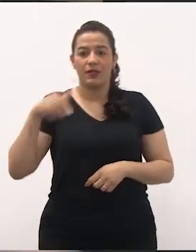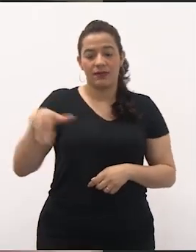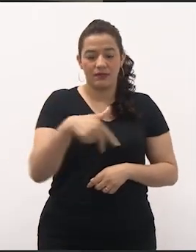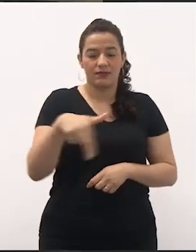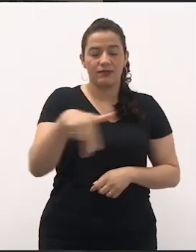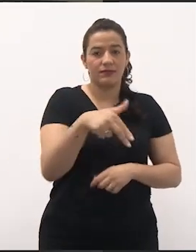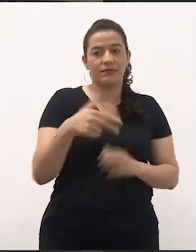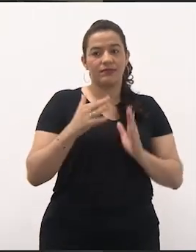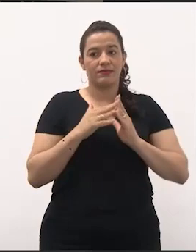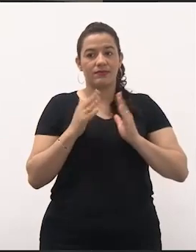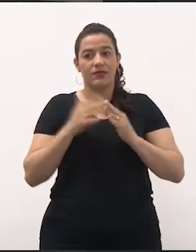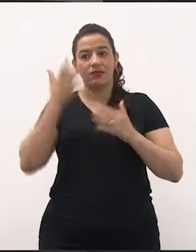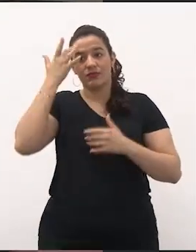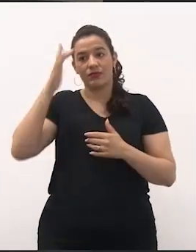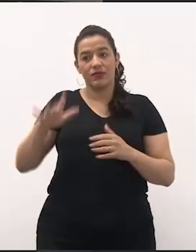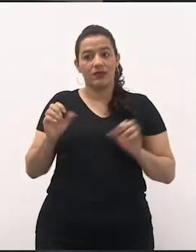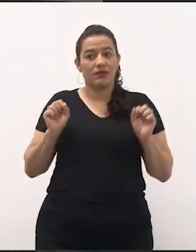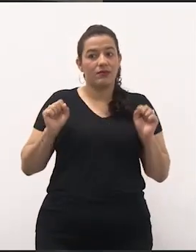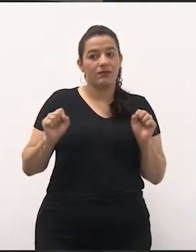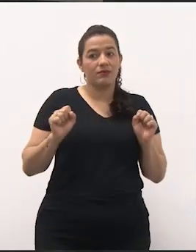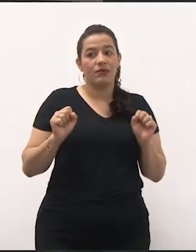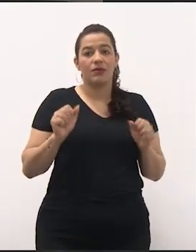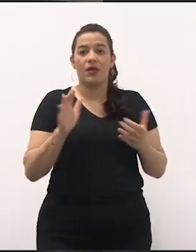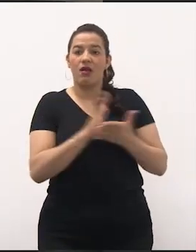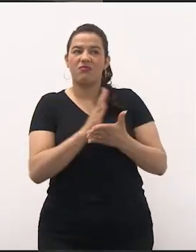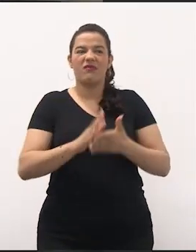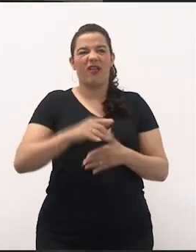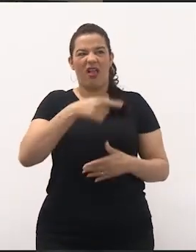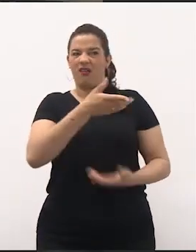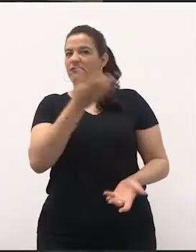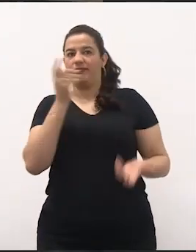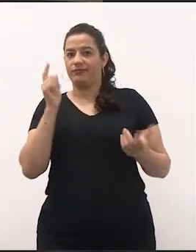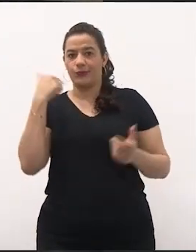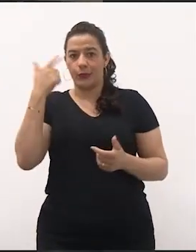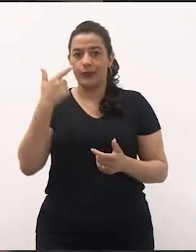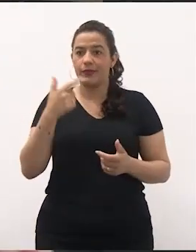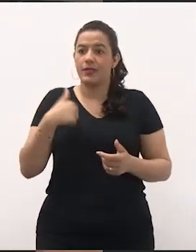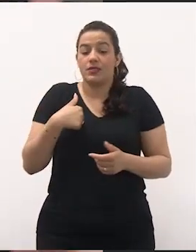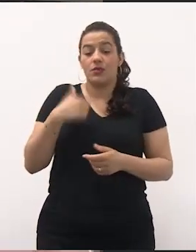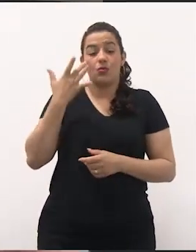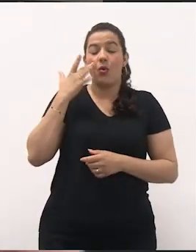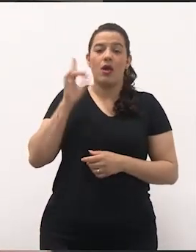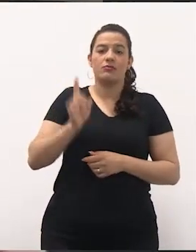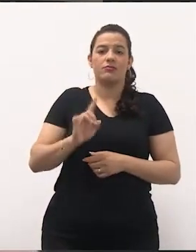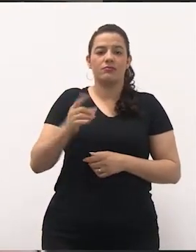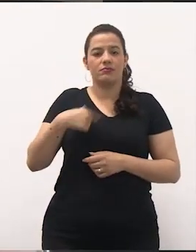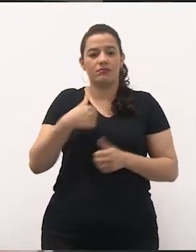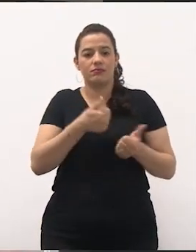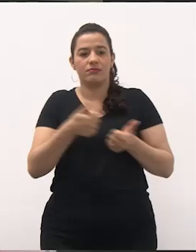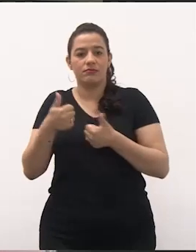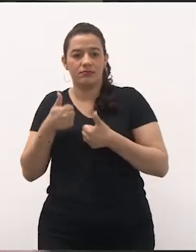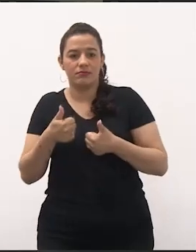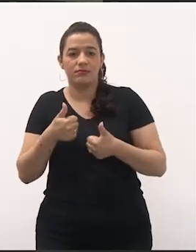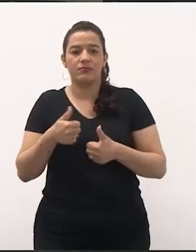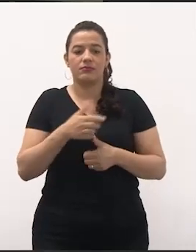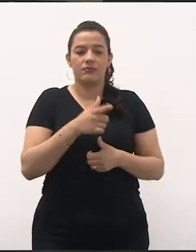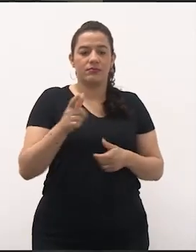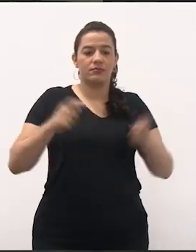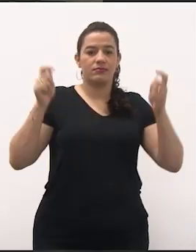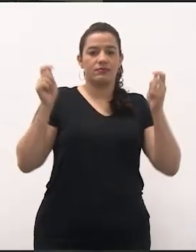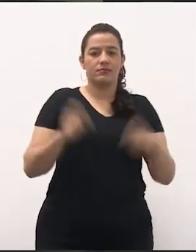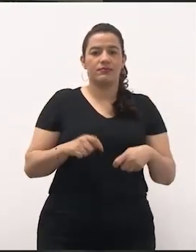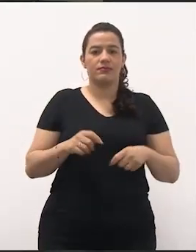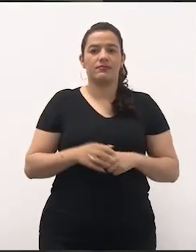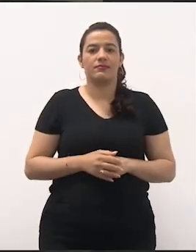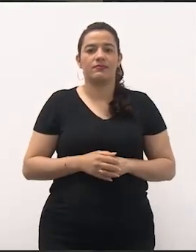casa? Não sei, pode parecer idiota para algumas pessoas, mas eu não acho, porque de alguma forma você mobiliza